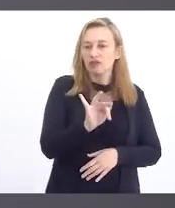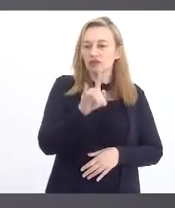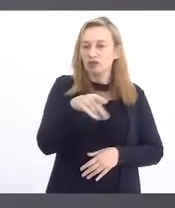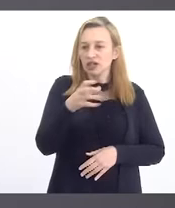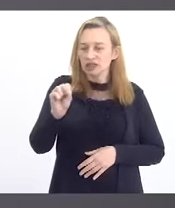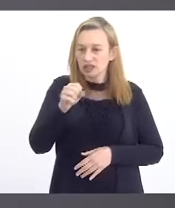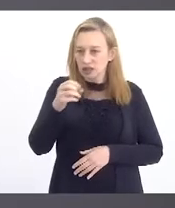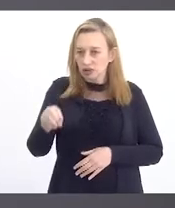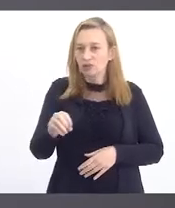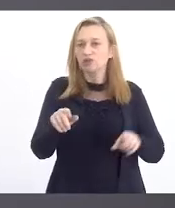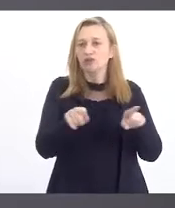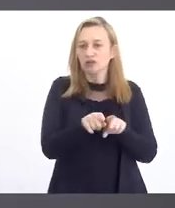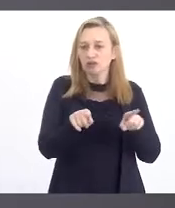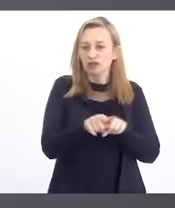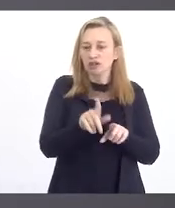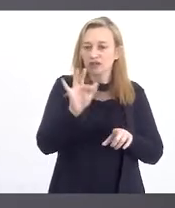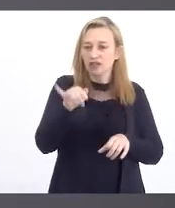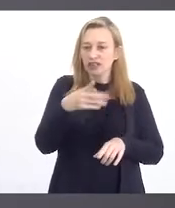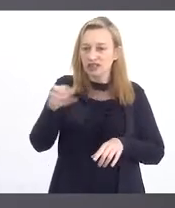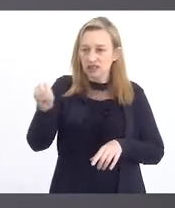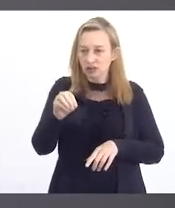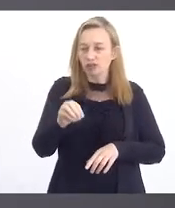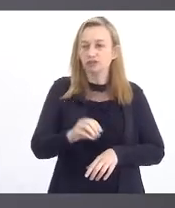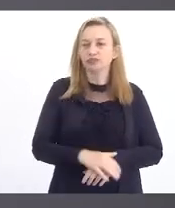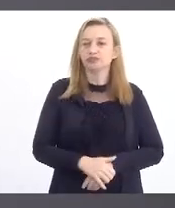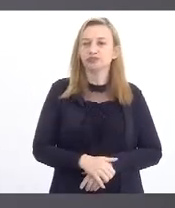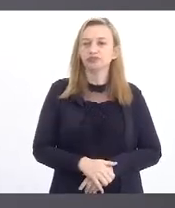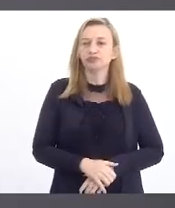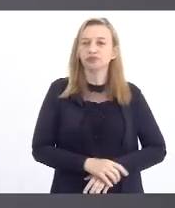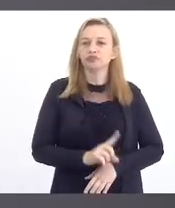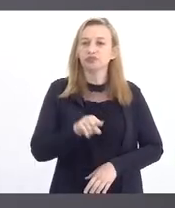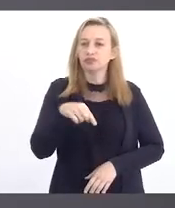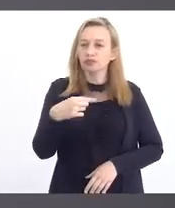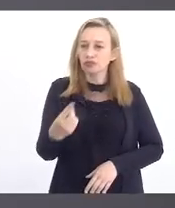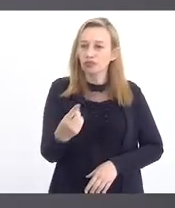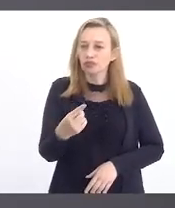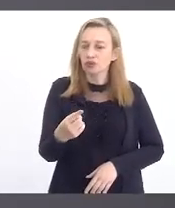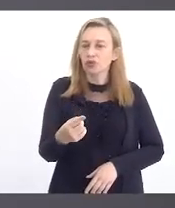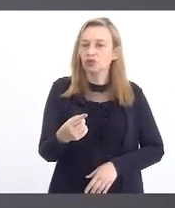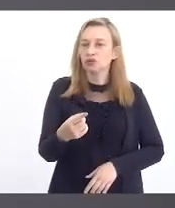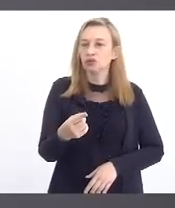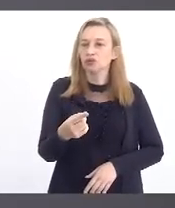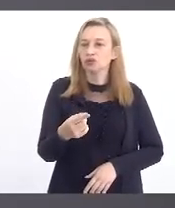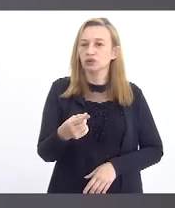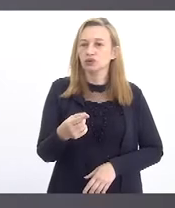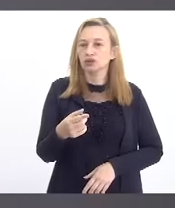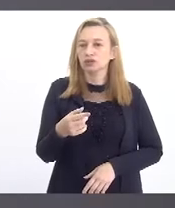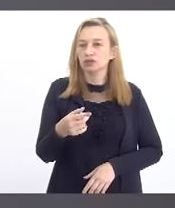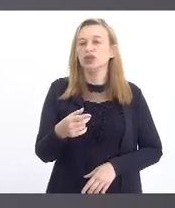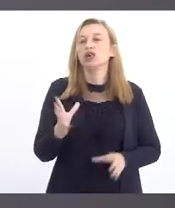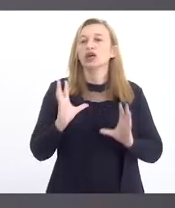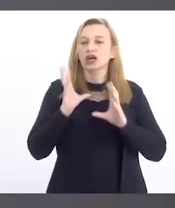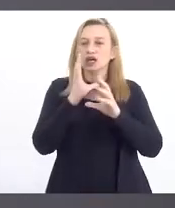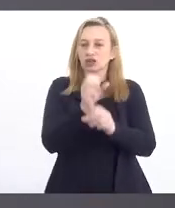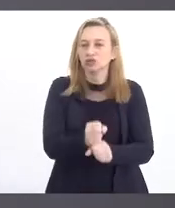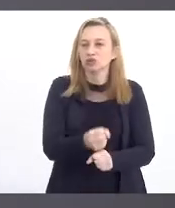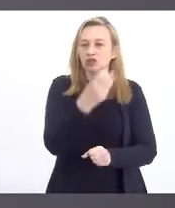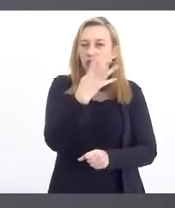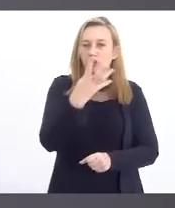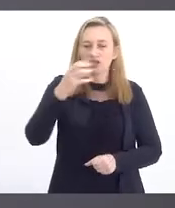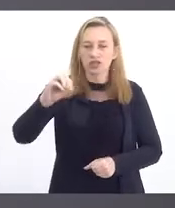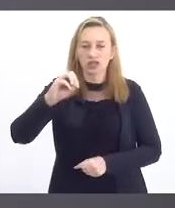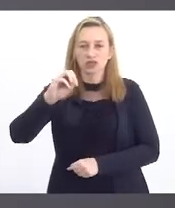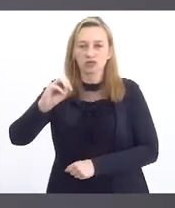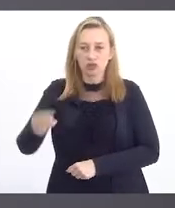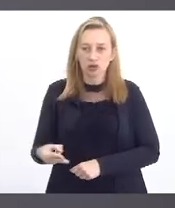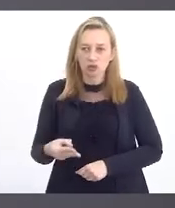desinfecção. Tá? E aí ali tem outros itens que, resumindo, vai dar os 400 milhões.